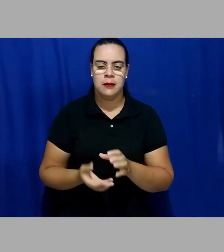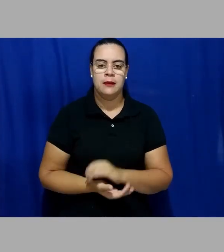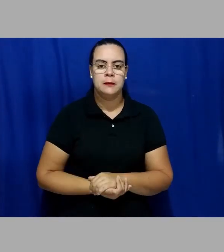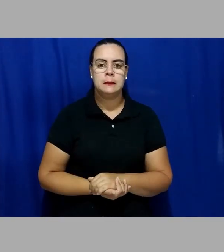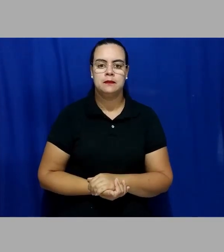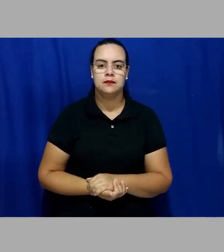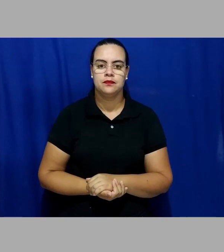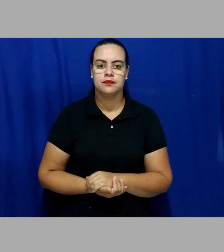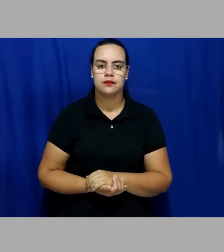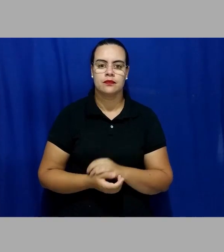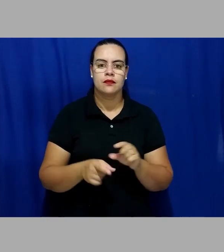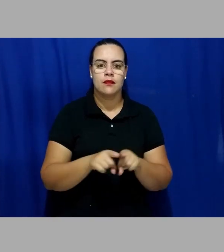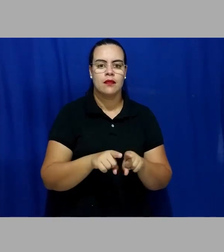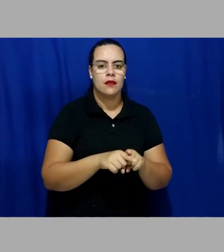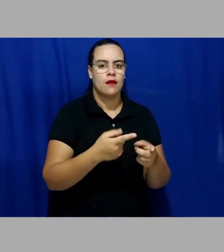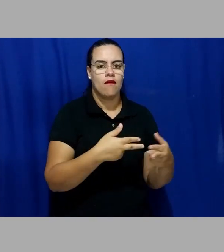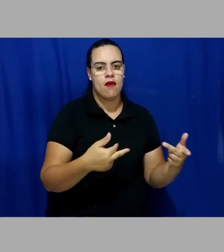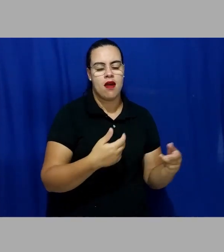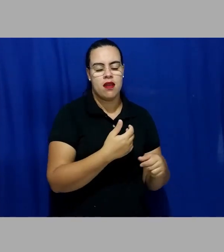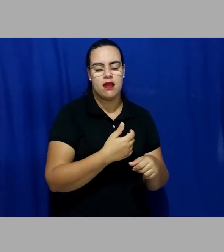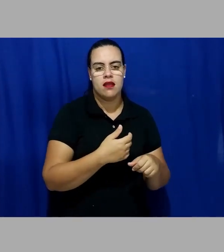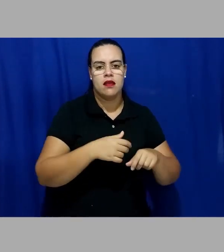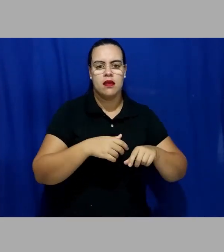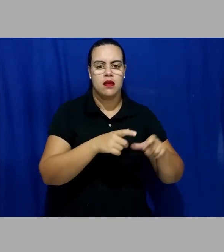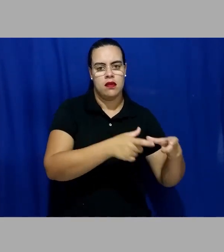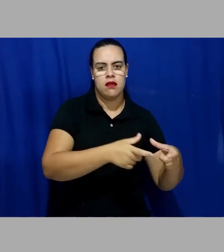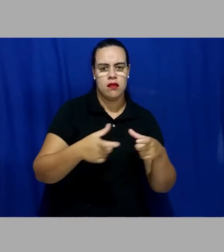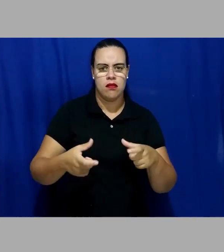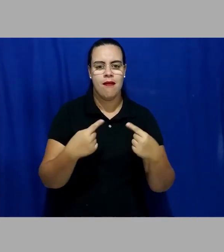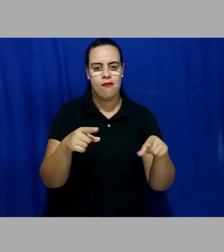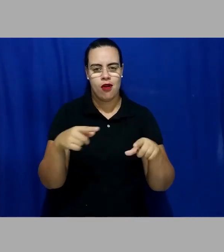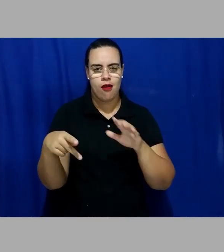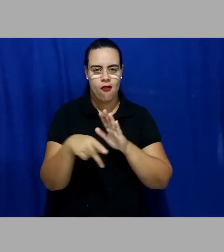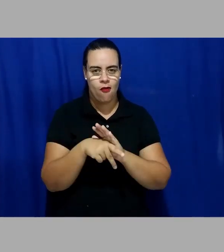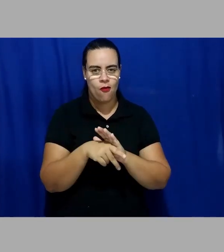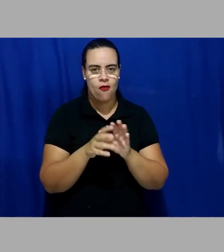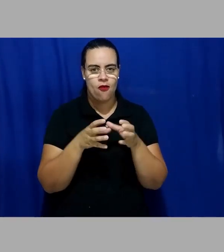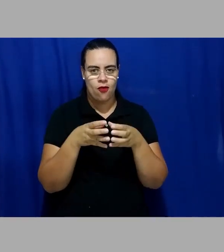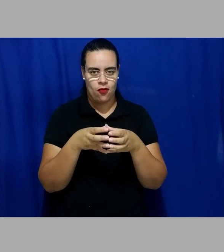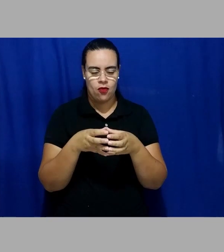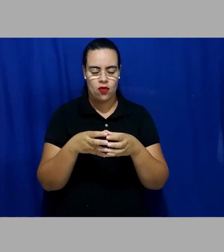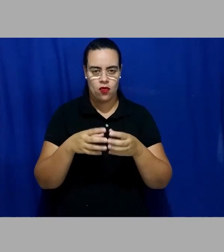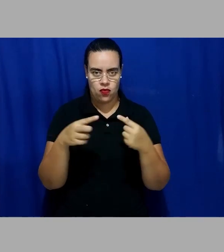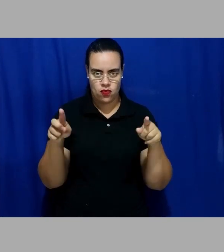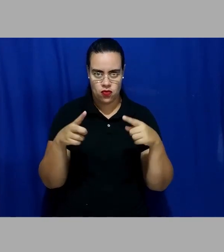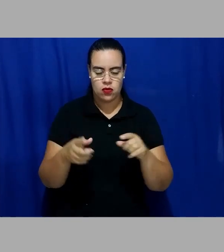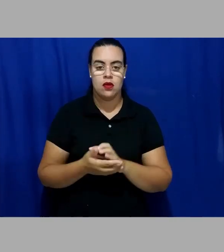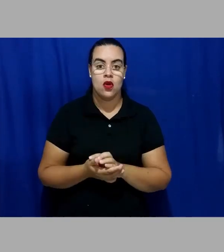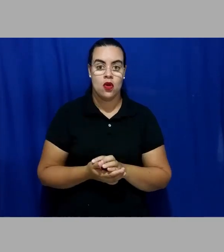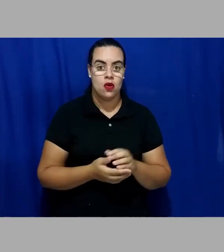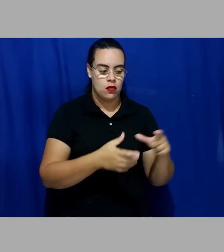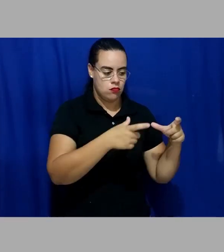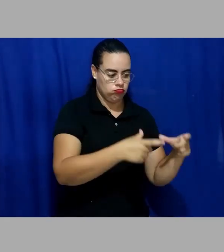banda, o Cadê as Armas, pelo selo independente Baratos Afins, e Trashland, pela EMI Odeon. Esses